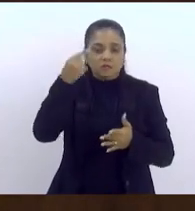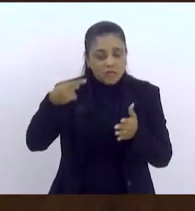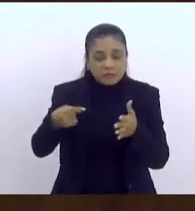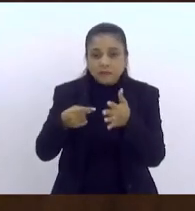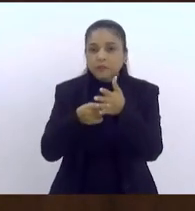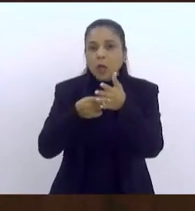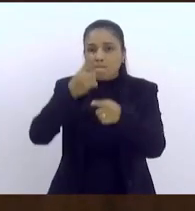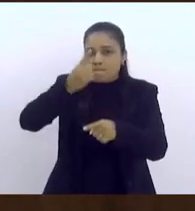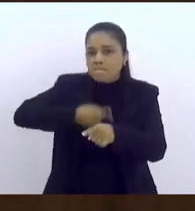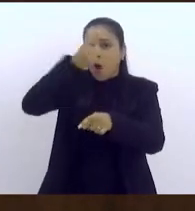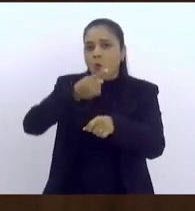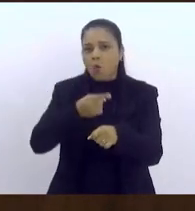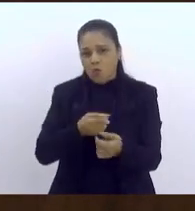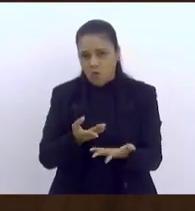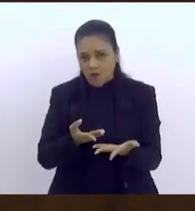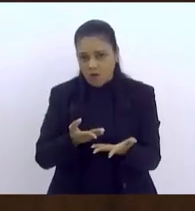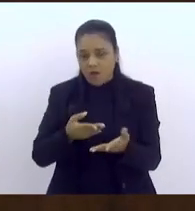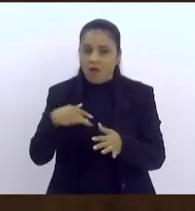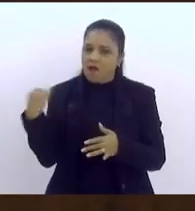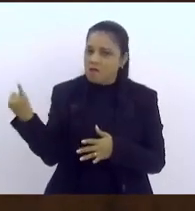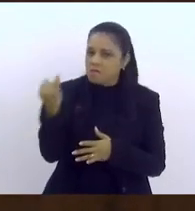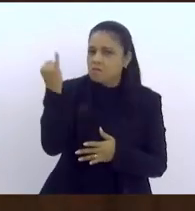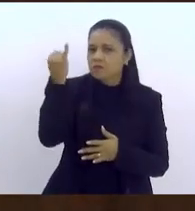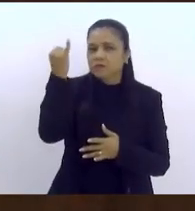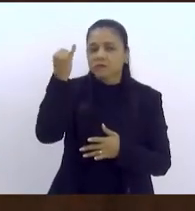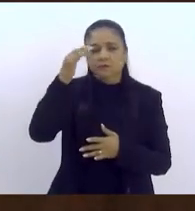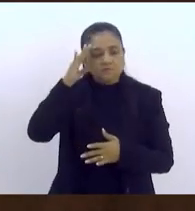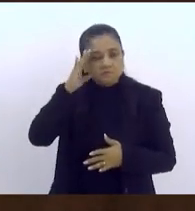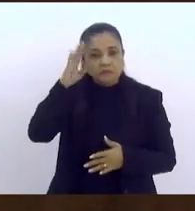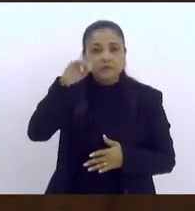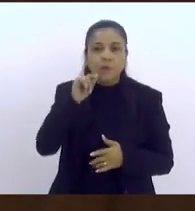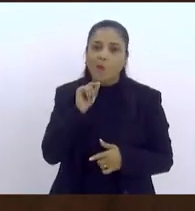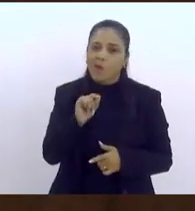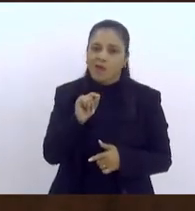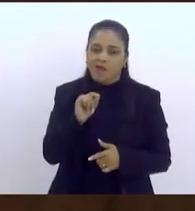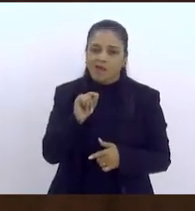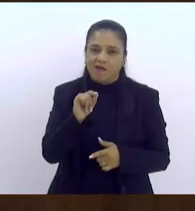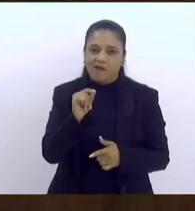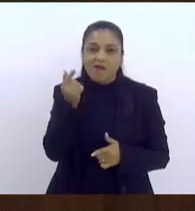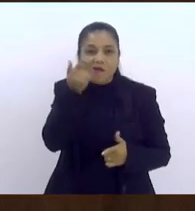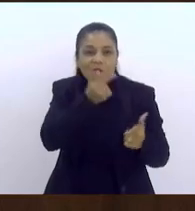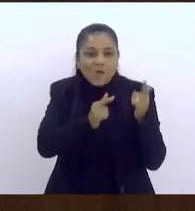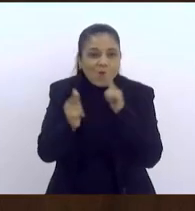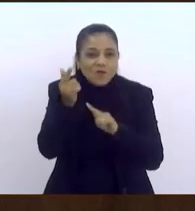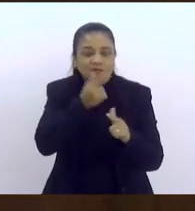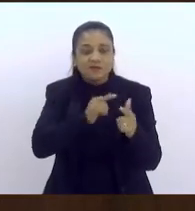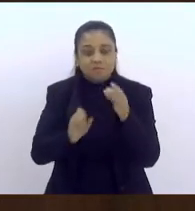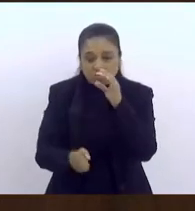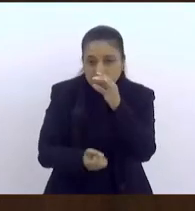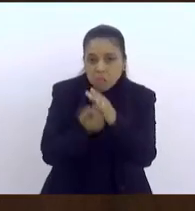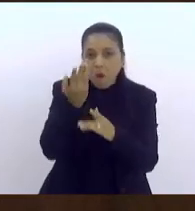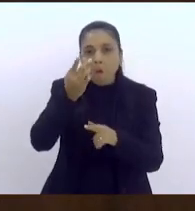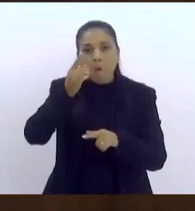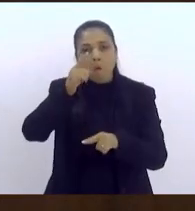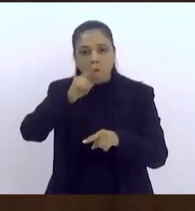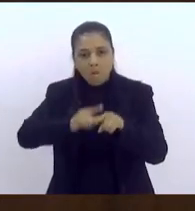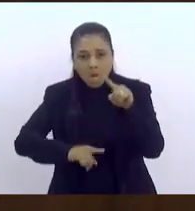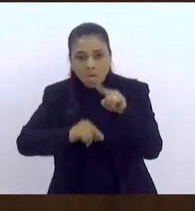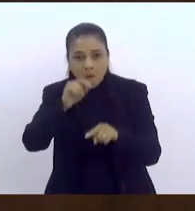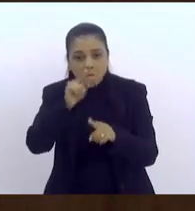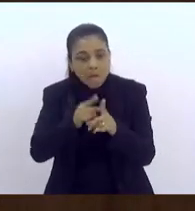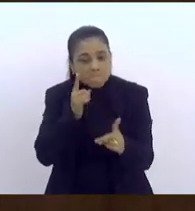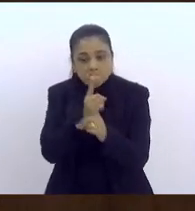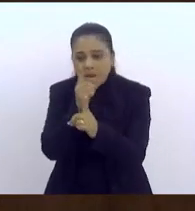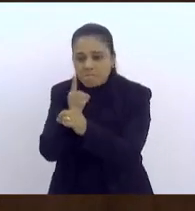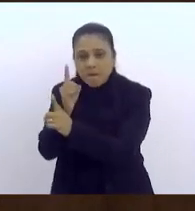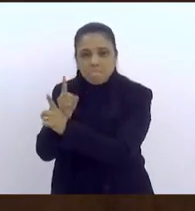compulsória. Assim como também é importante e fundamental a gente conseguir criar ferramentas que